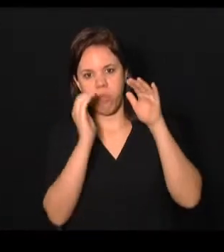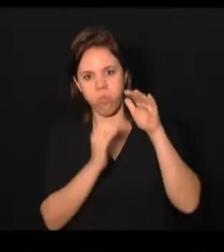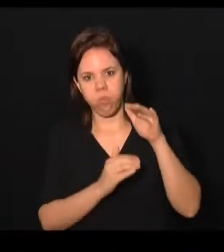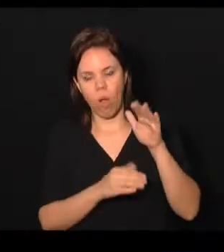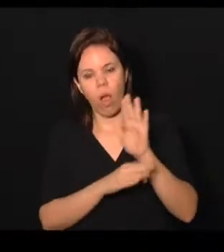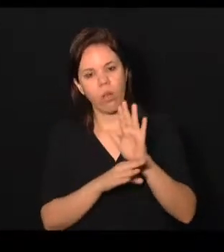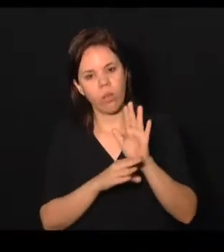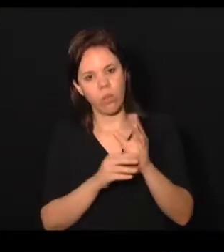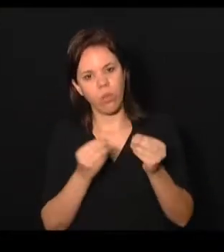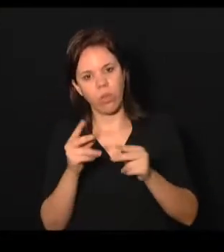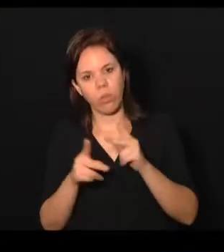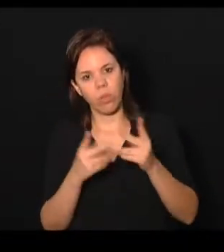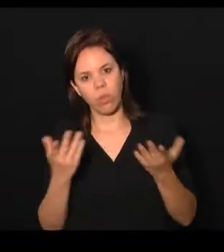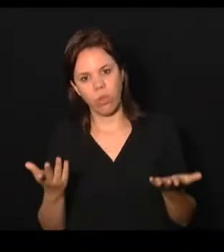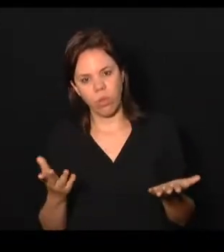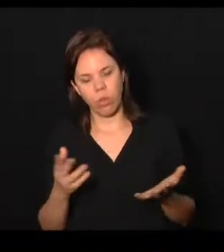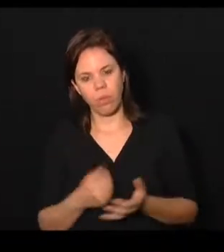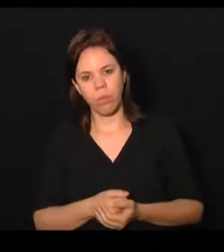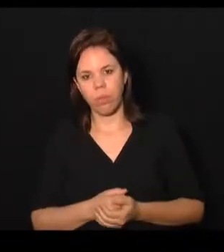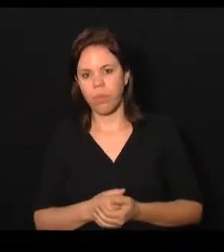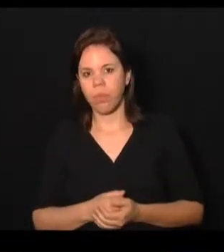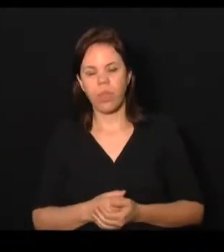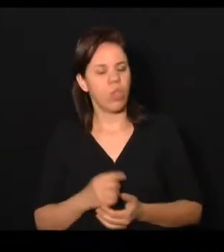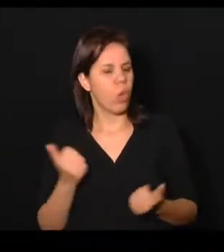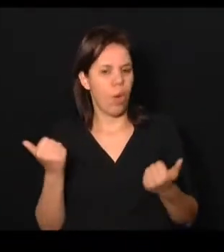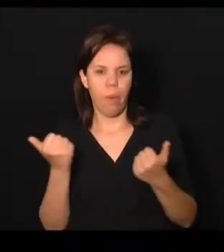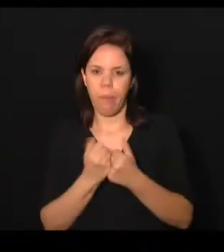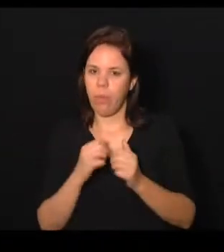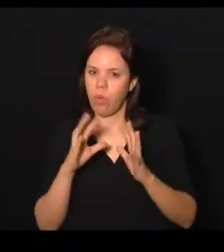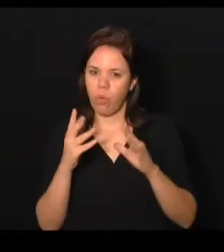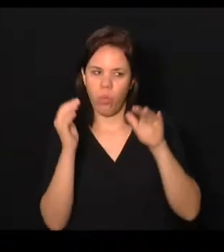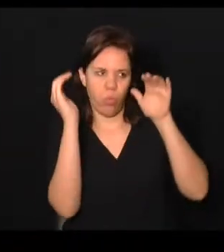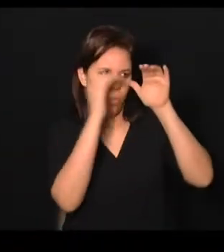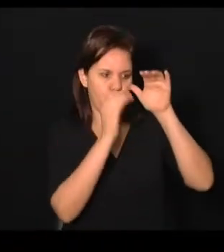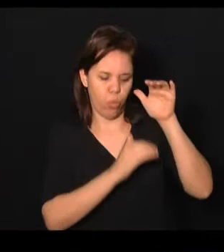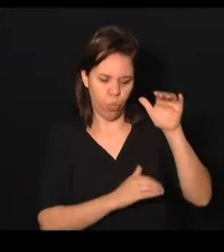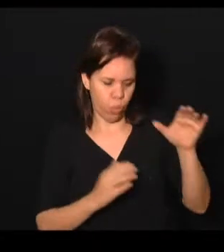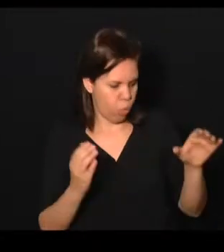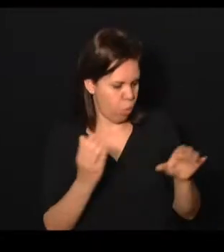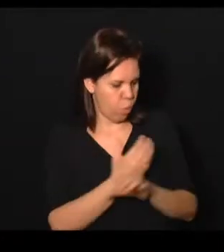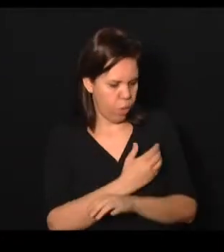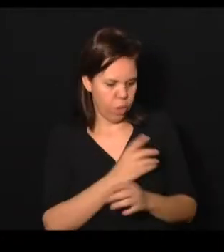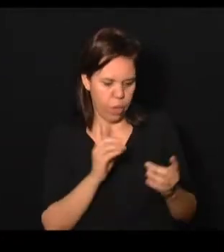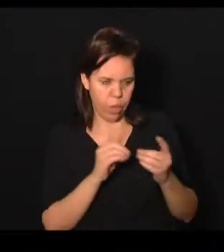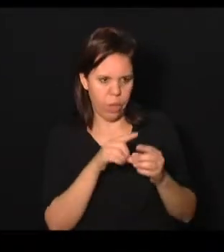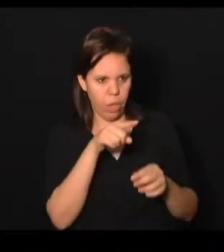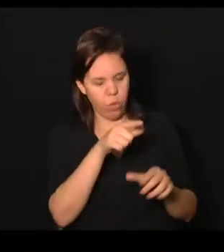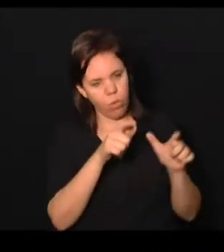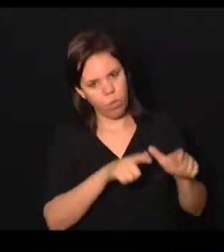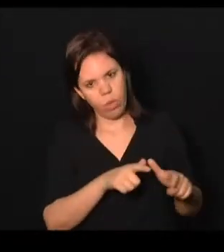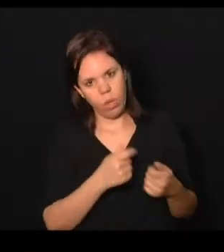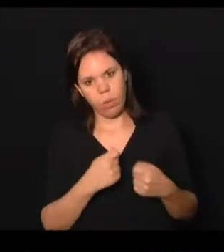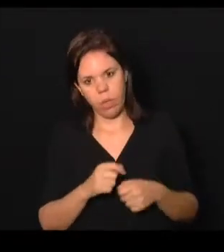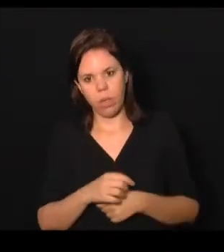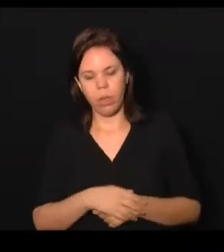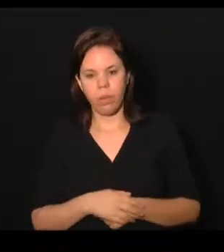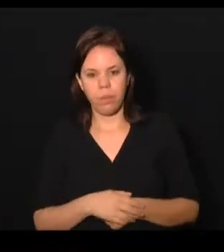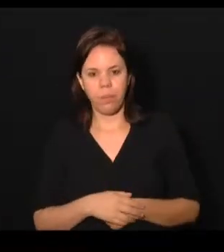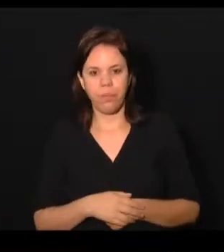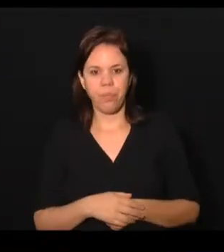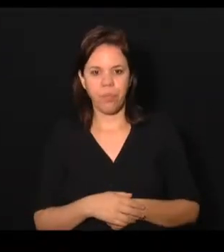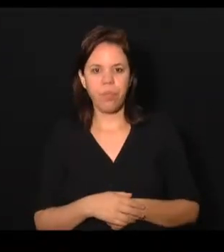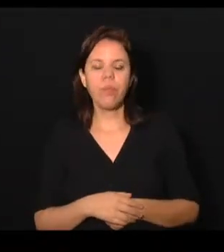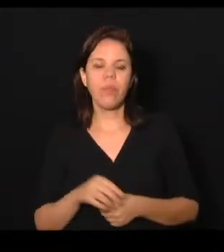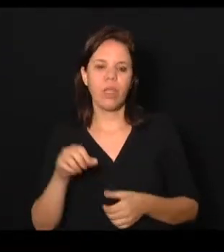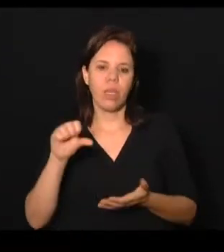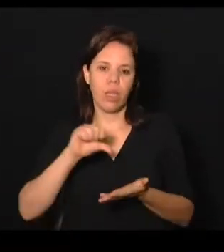e ajudou a população como um todo, mas não repôs o banco de sangue que atende ele do Centro de Hematologia, que, no caso do Centro Médico, é o Centro